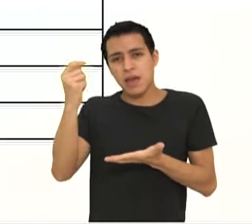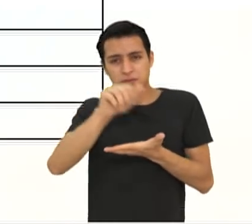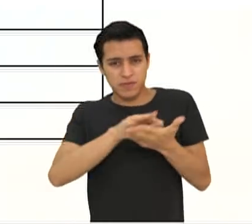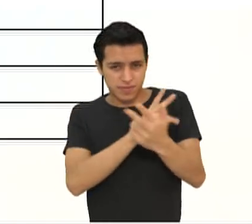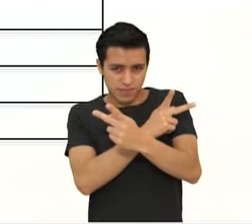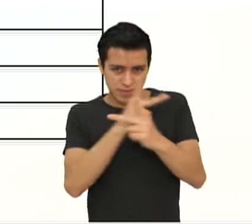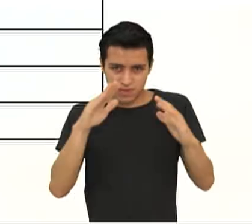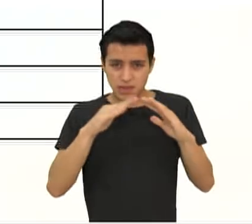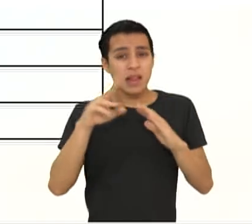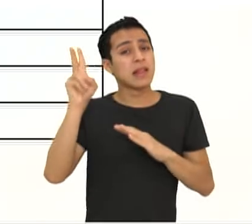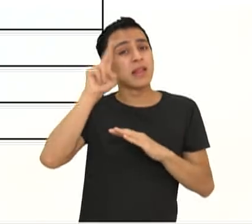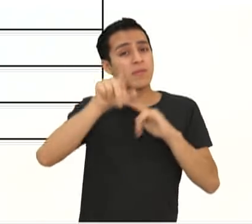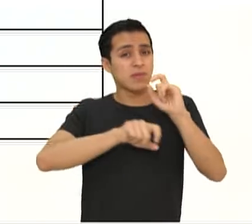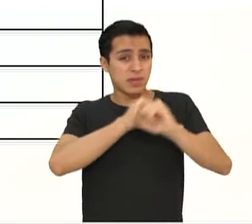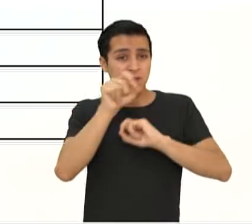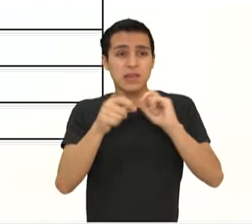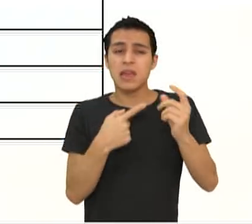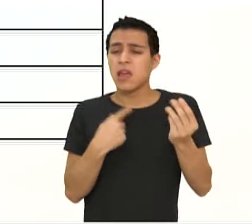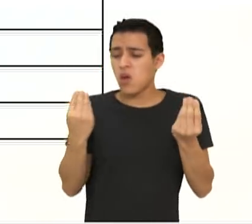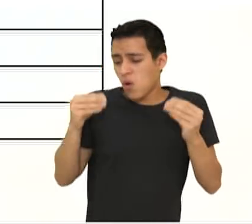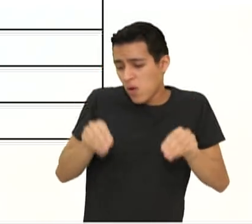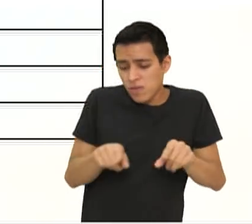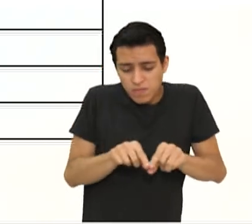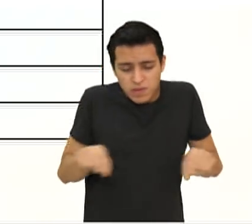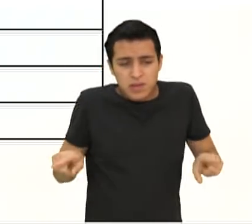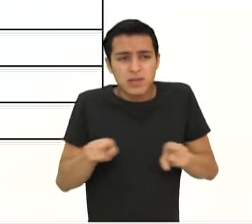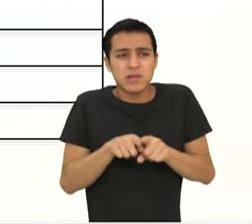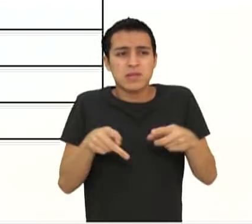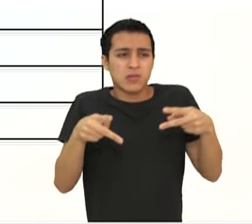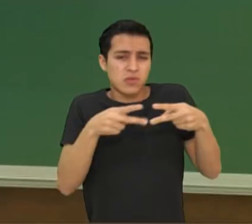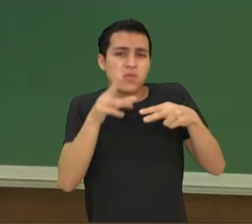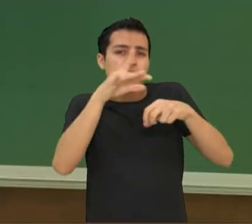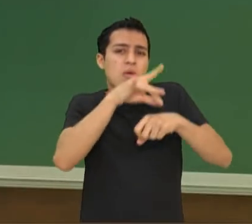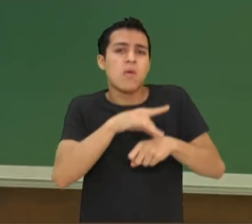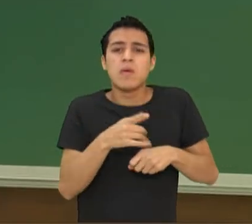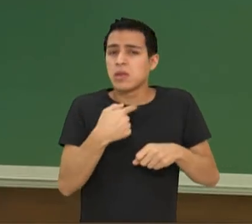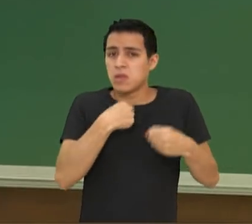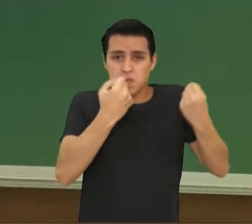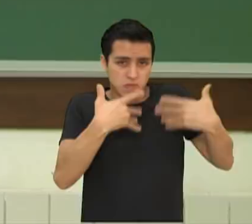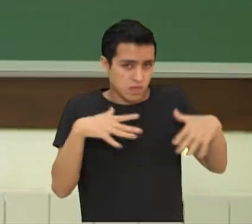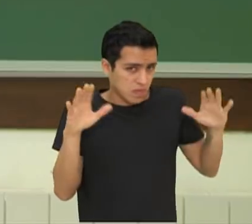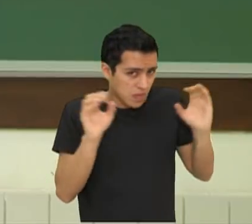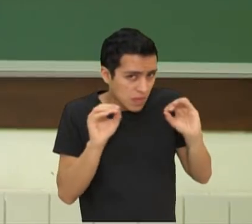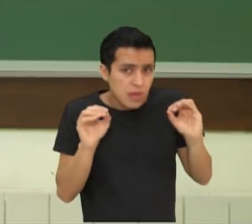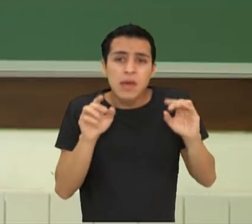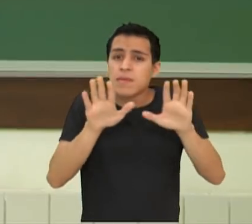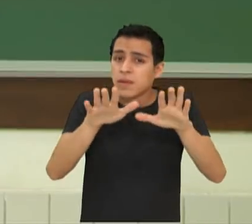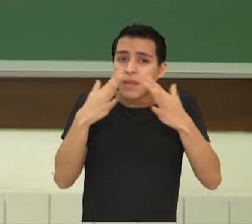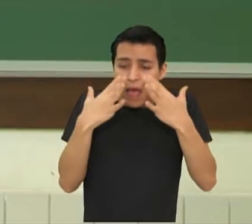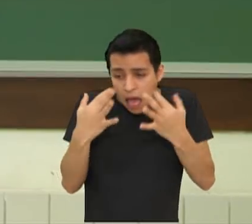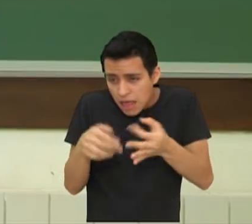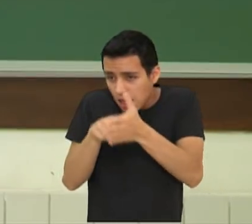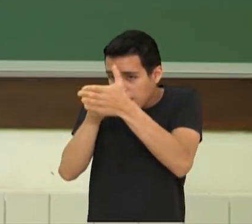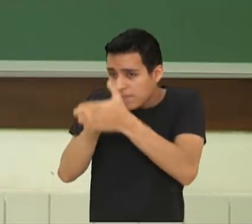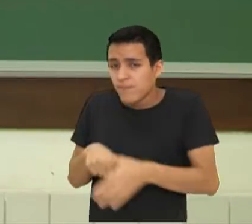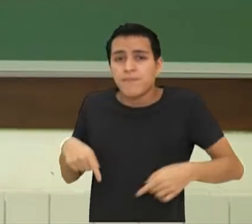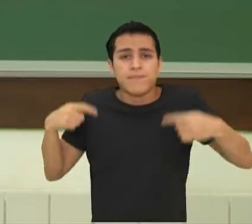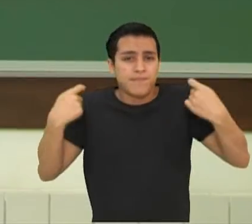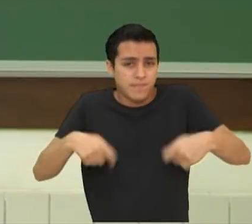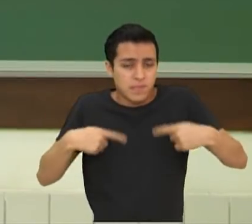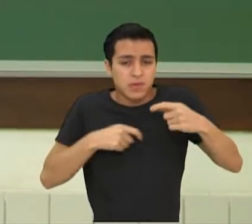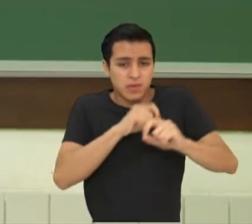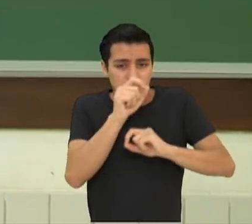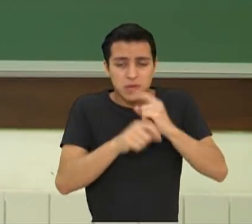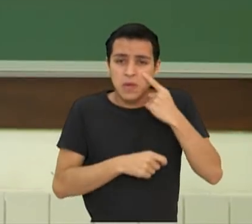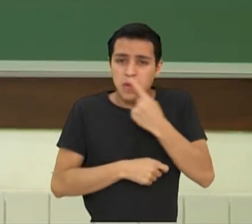casa. Lembrando que eu acrescentei aqui 2 doenças que eu não falei, hein? Que você vai ter que dar uma pesquisadinha, que